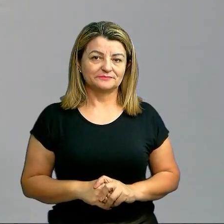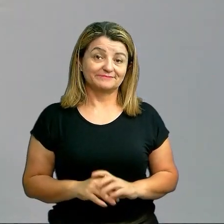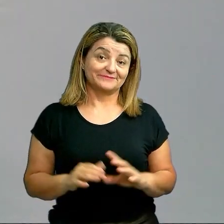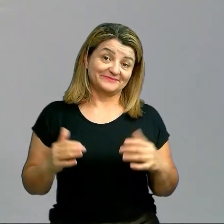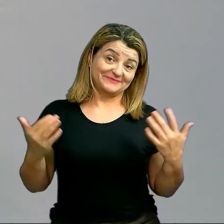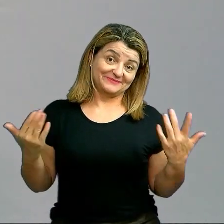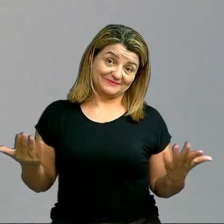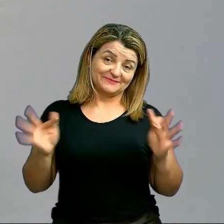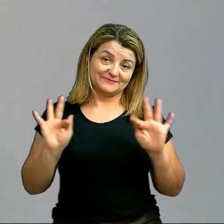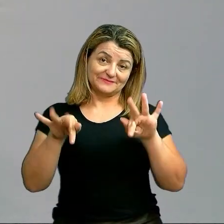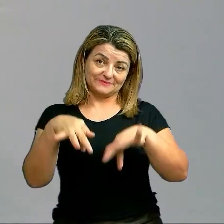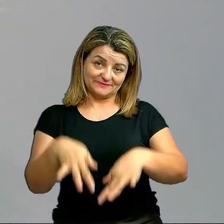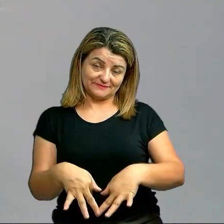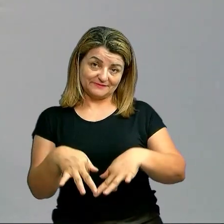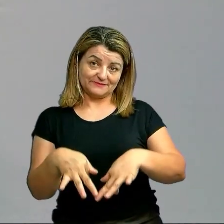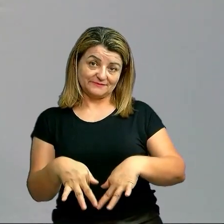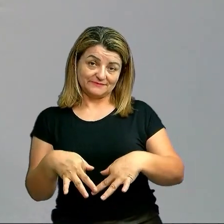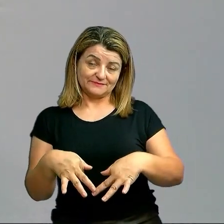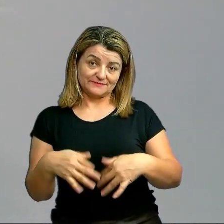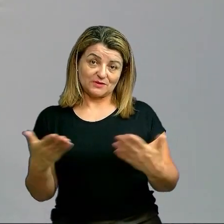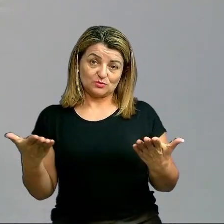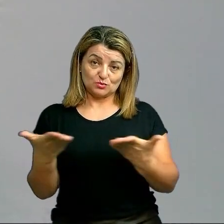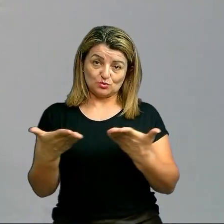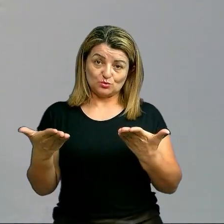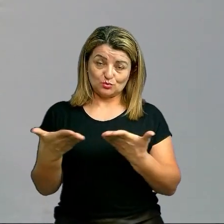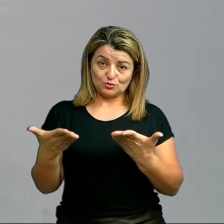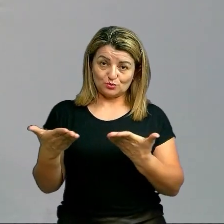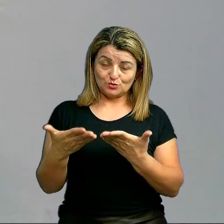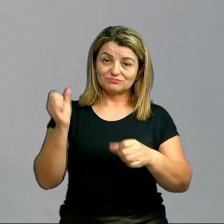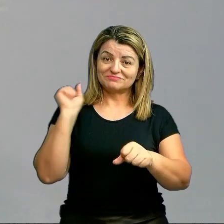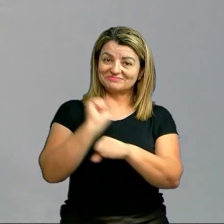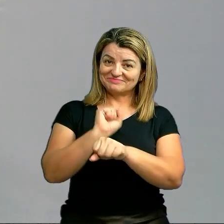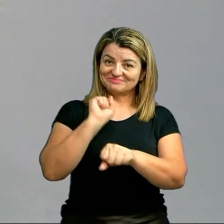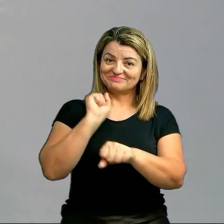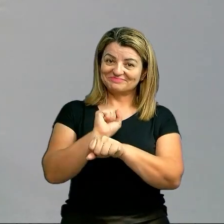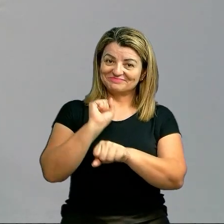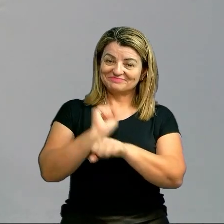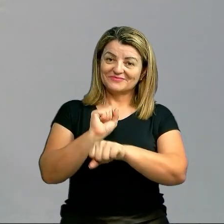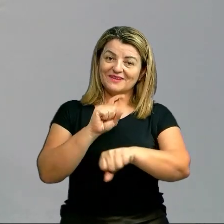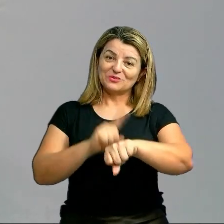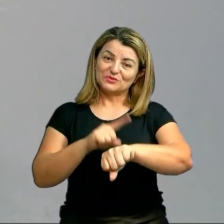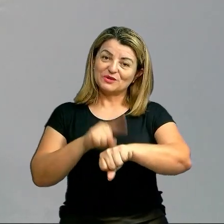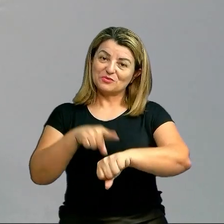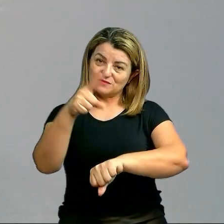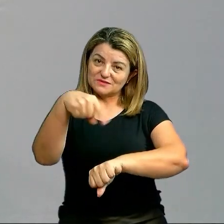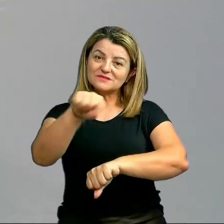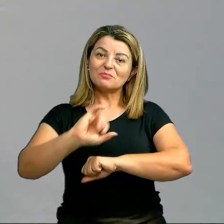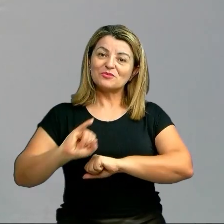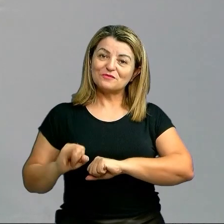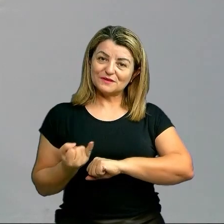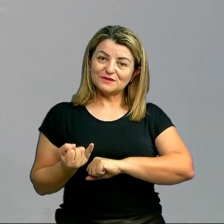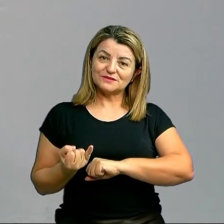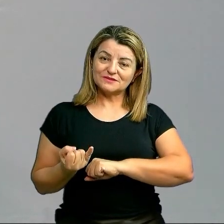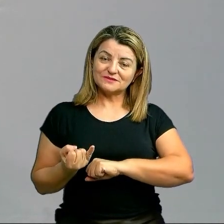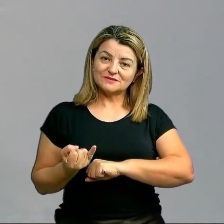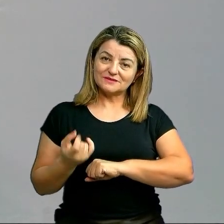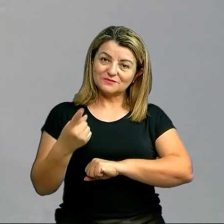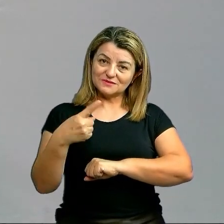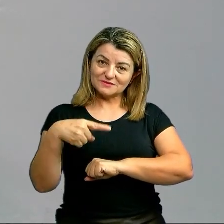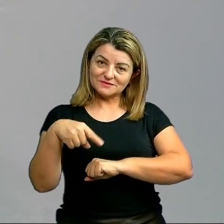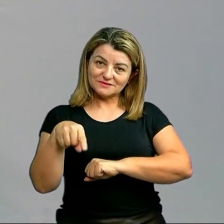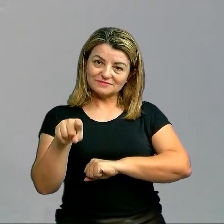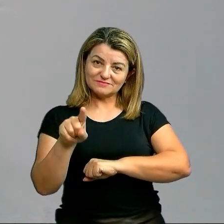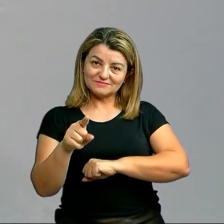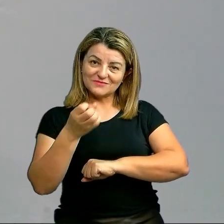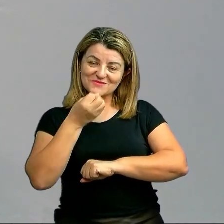E assim a gente finaliza o nosso tópico de hoje, esperando que o nosso tempo tenha sido proveitoso e esperando também que